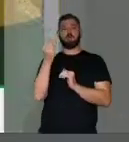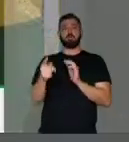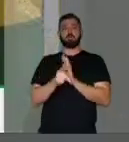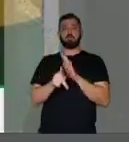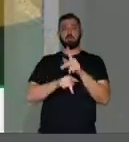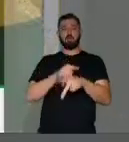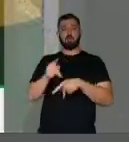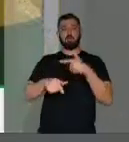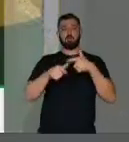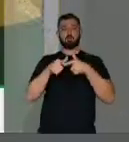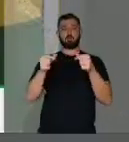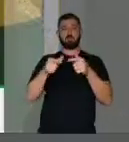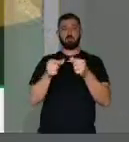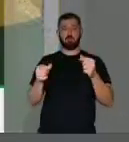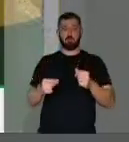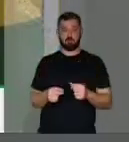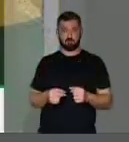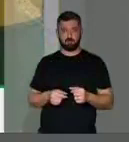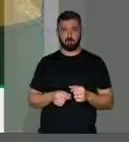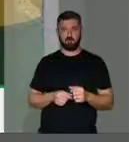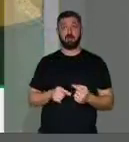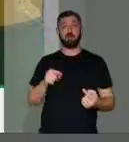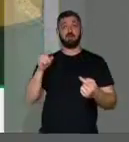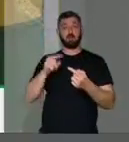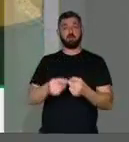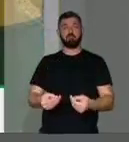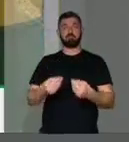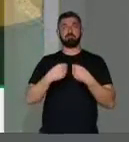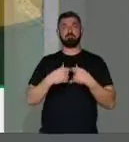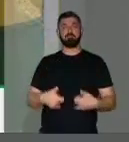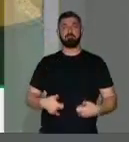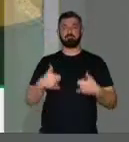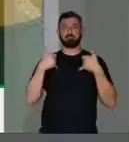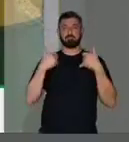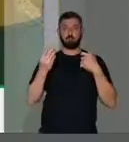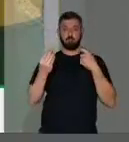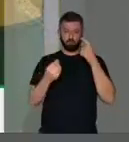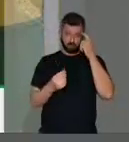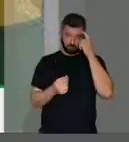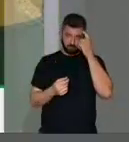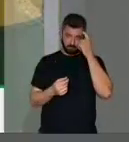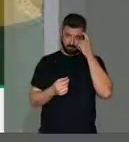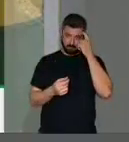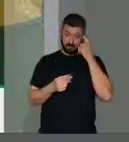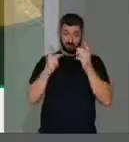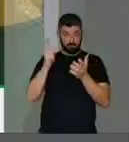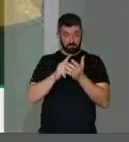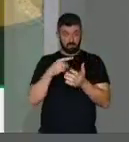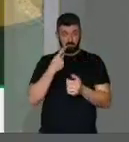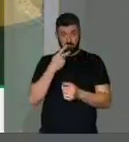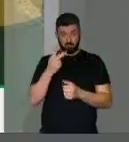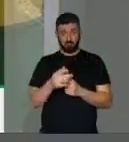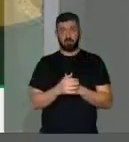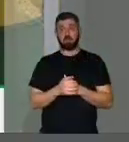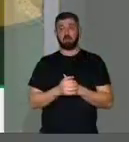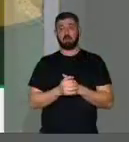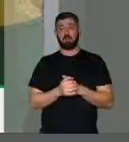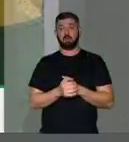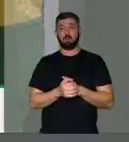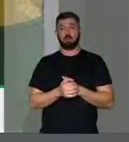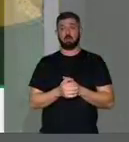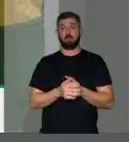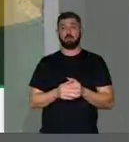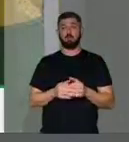do povo japonês, motivo que me orgulha tanto. Pois digo em verdade, o